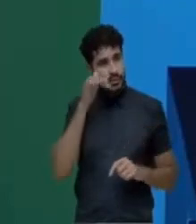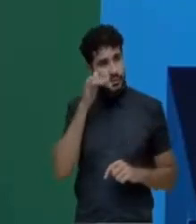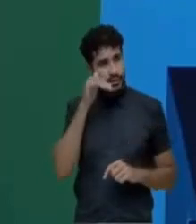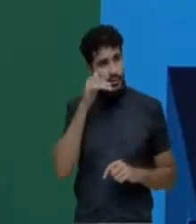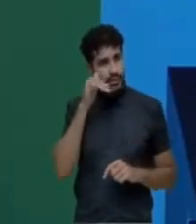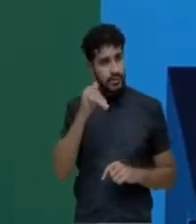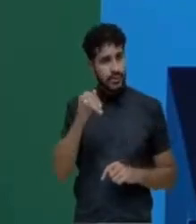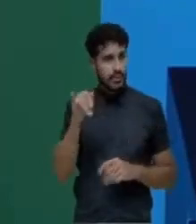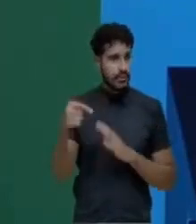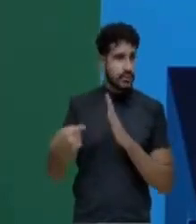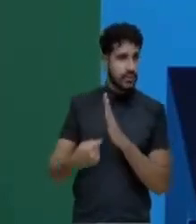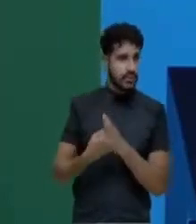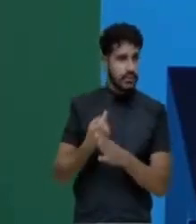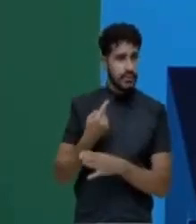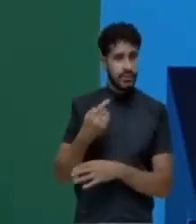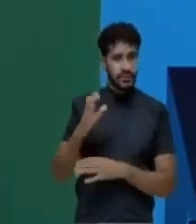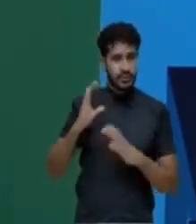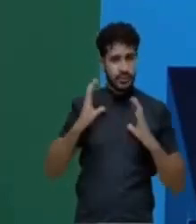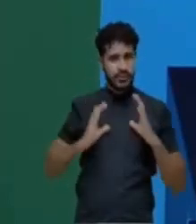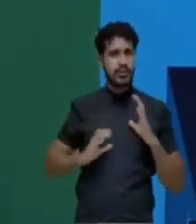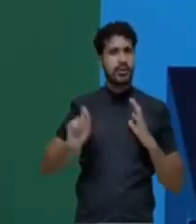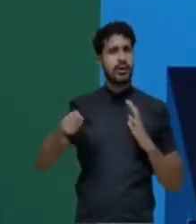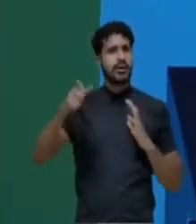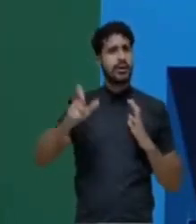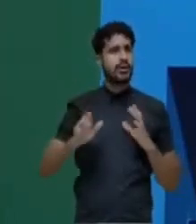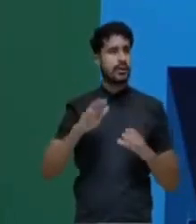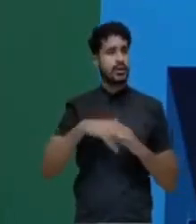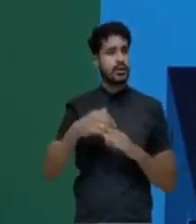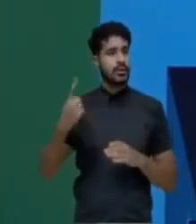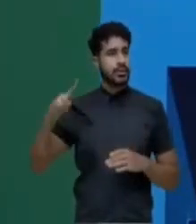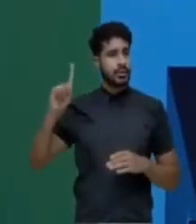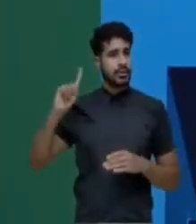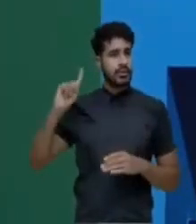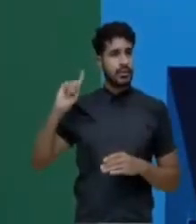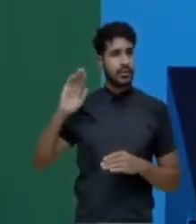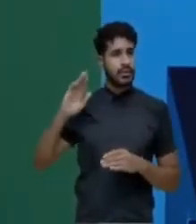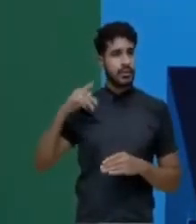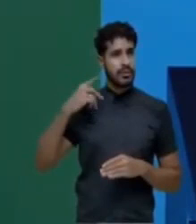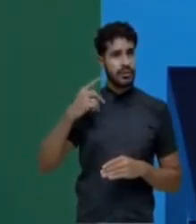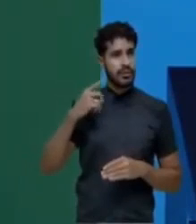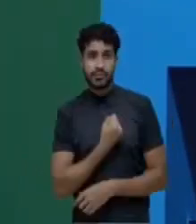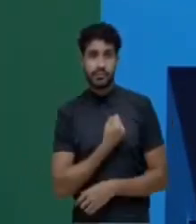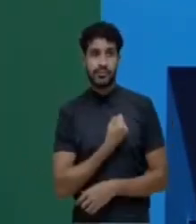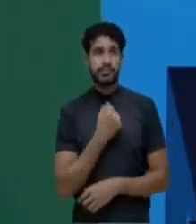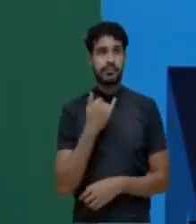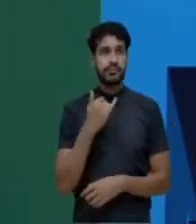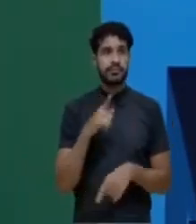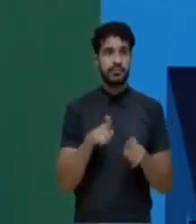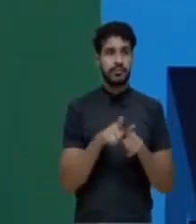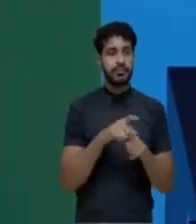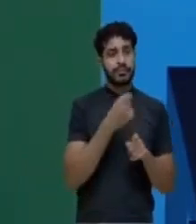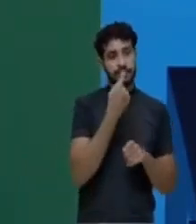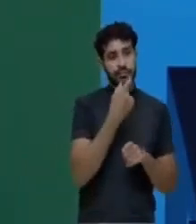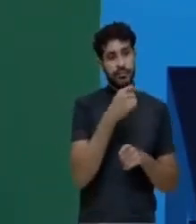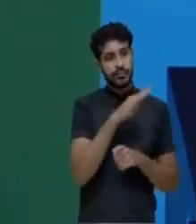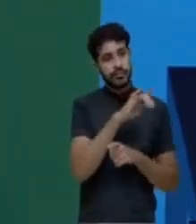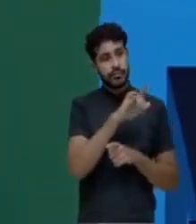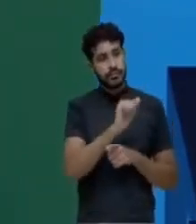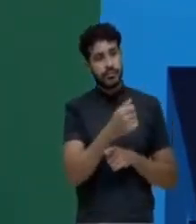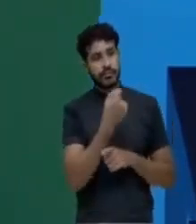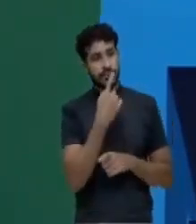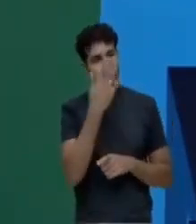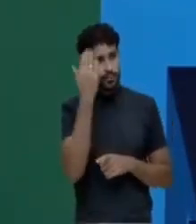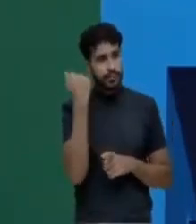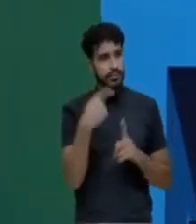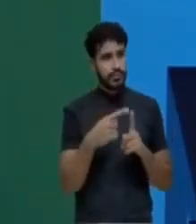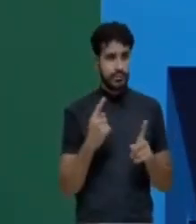Se perguntarem para um cidadão em quem ele votou na última eleição para deputado federal e de senador, ele não vai lembrar. Pula do remédio que ele toma porque ele encontrou